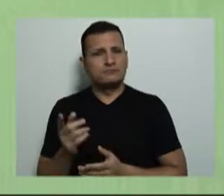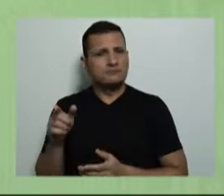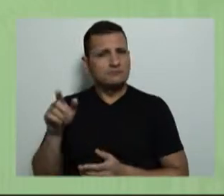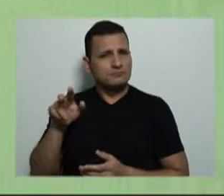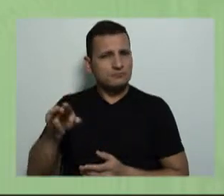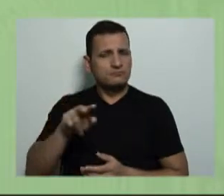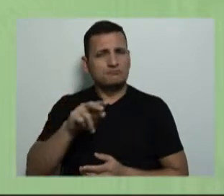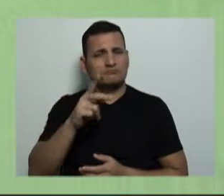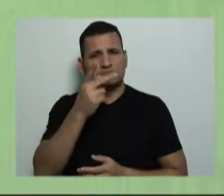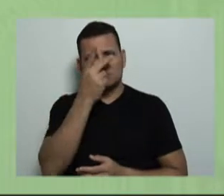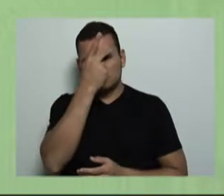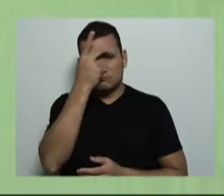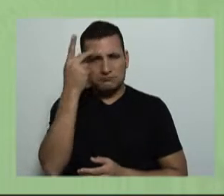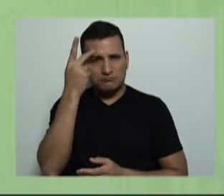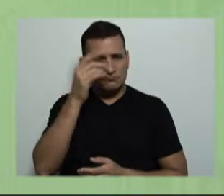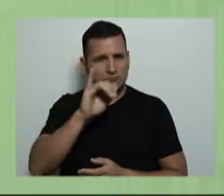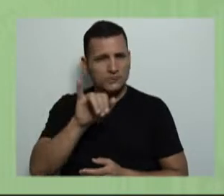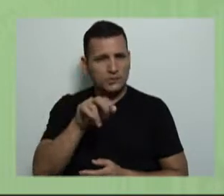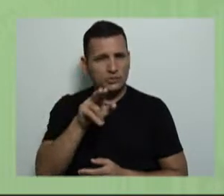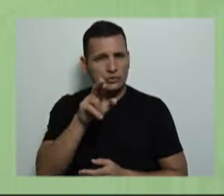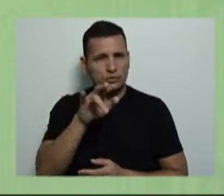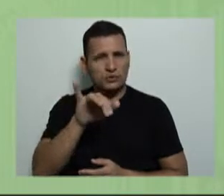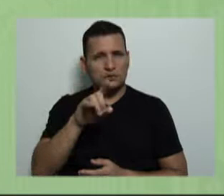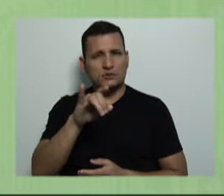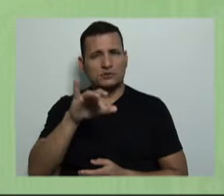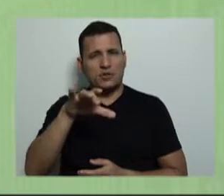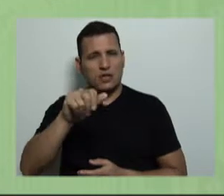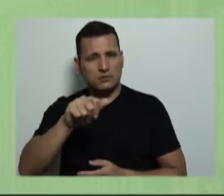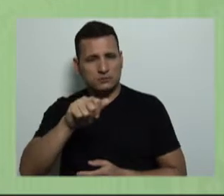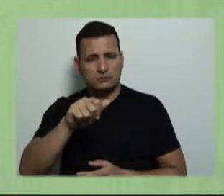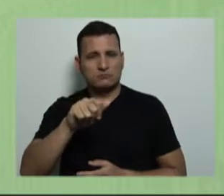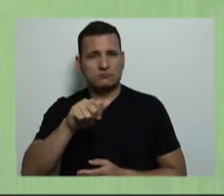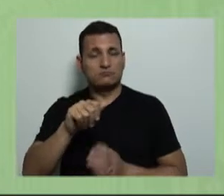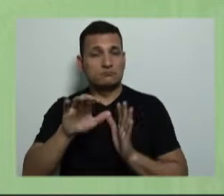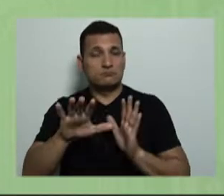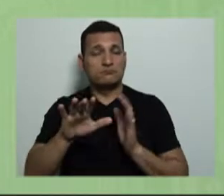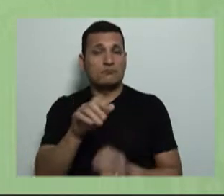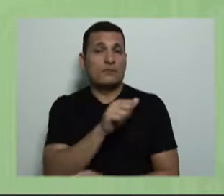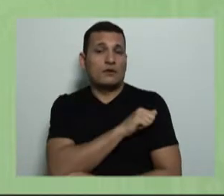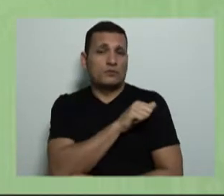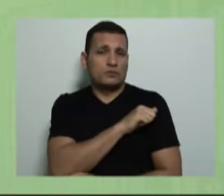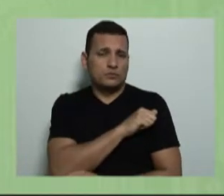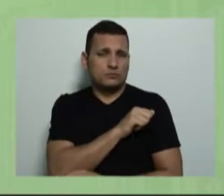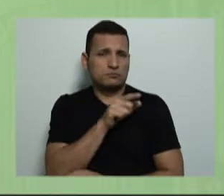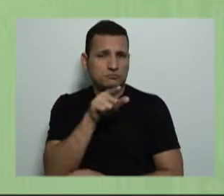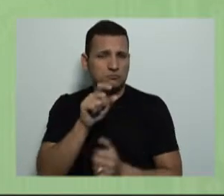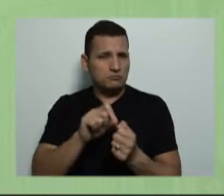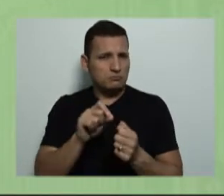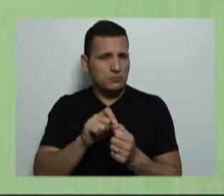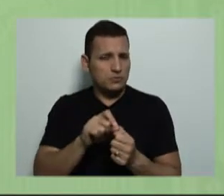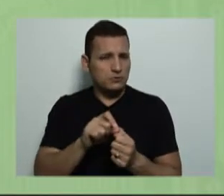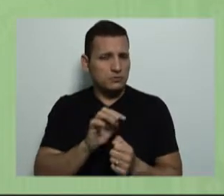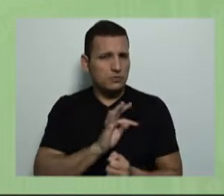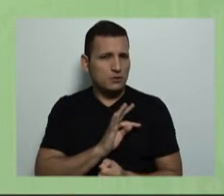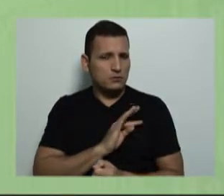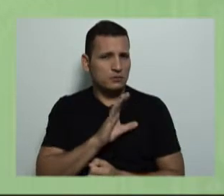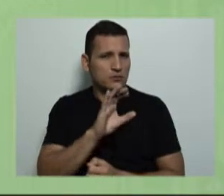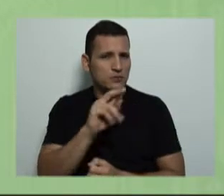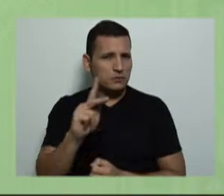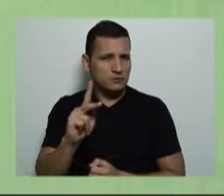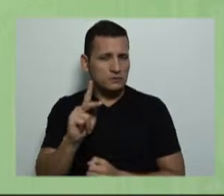direito privado. O aluno que faz o curso técnico em cooperativismo, ele vai poder estagiar em uma cooperativa de